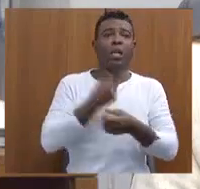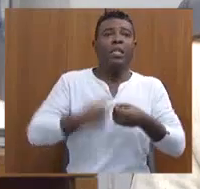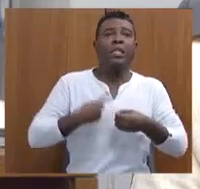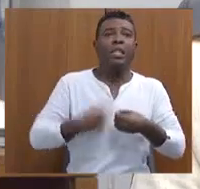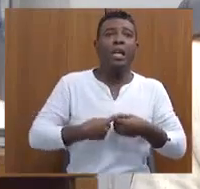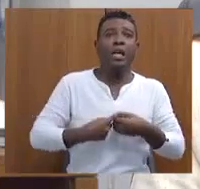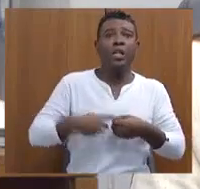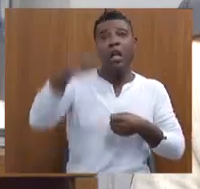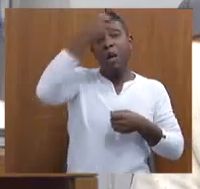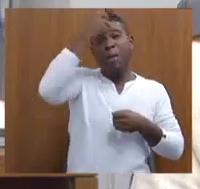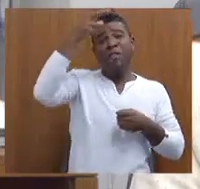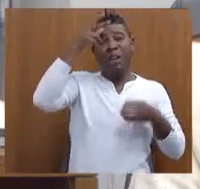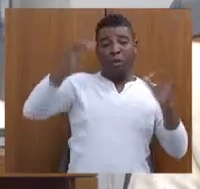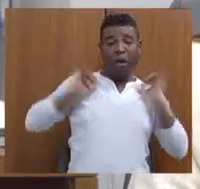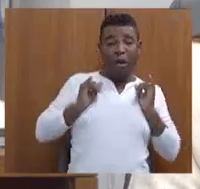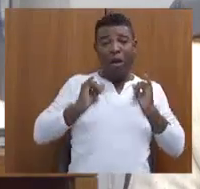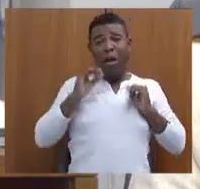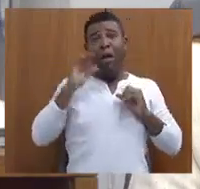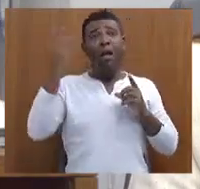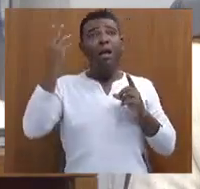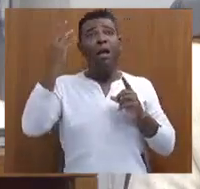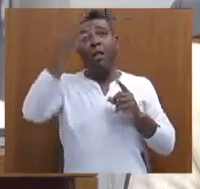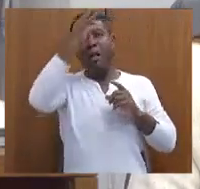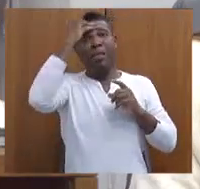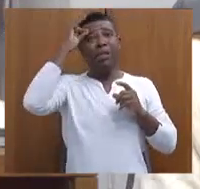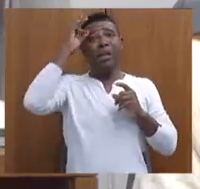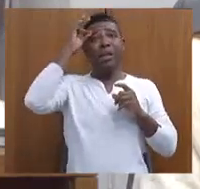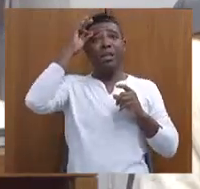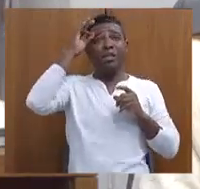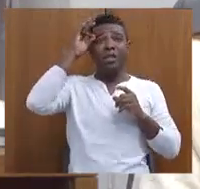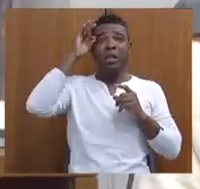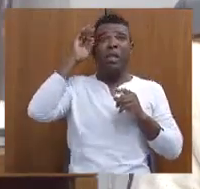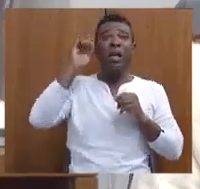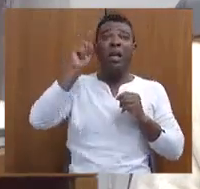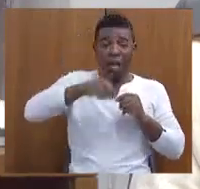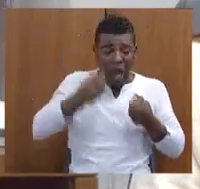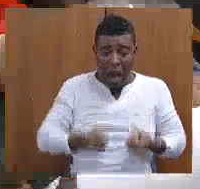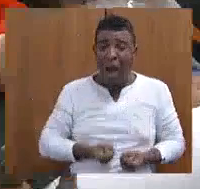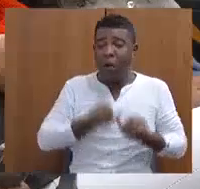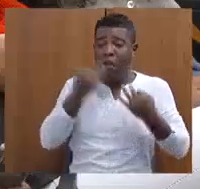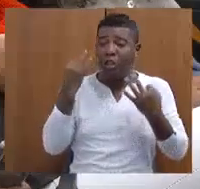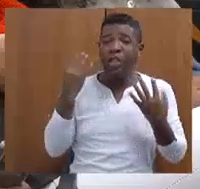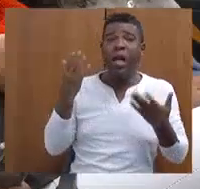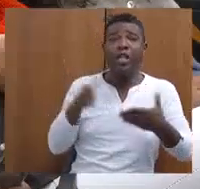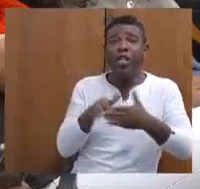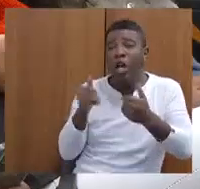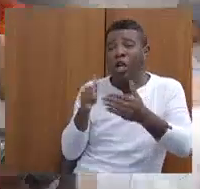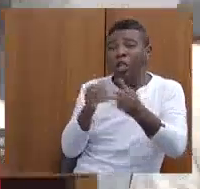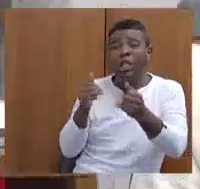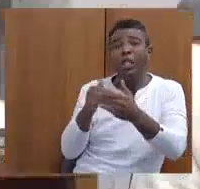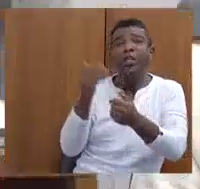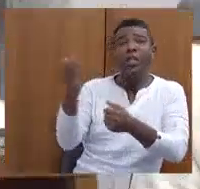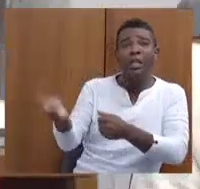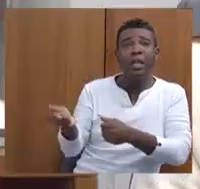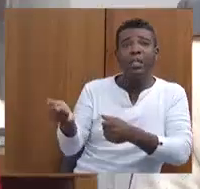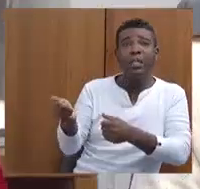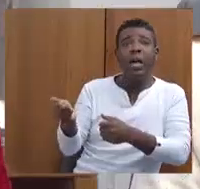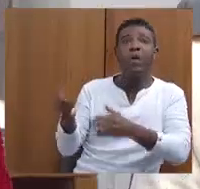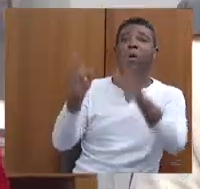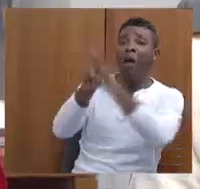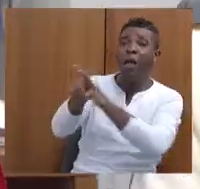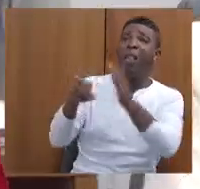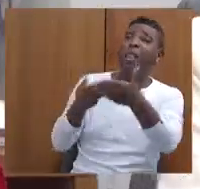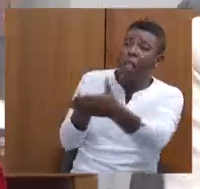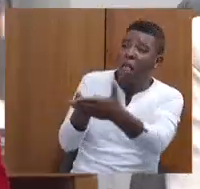reféns não eram assuntos não teria trazido a quantidade de solicitações que a Prefeitura de Conceição do Mato Dentro fez a órgãos do